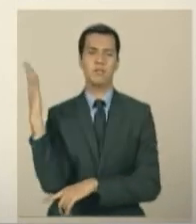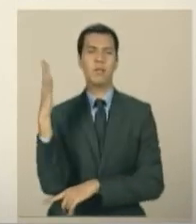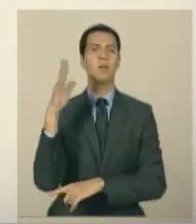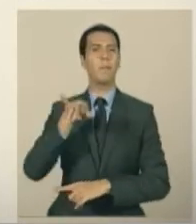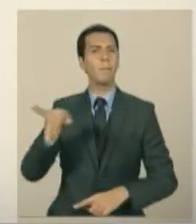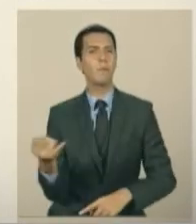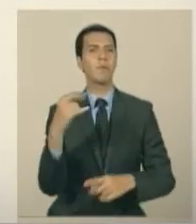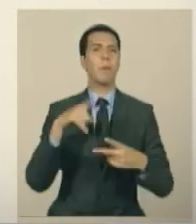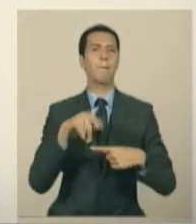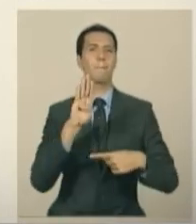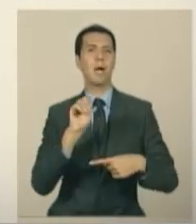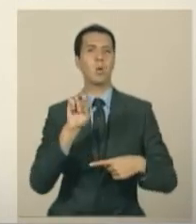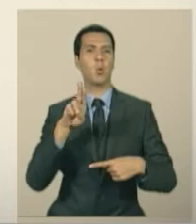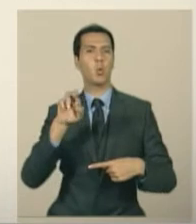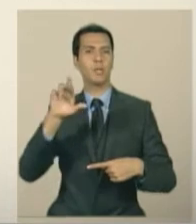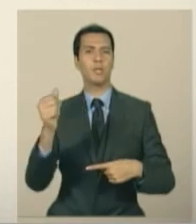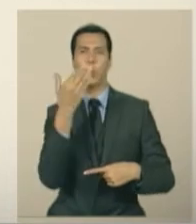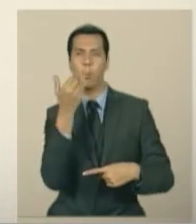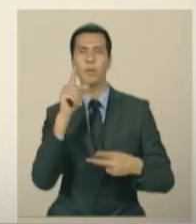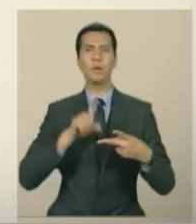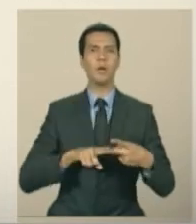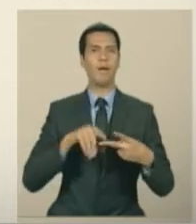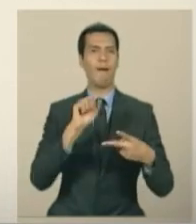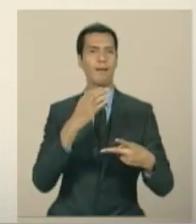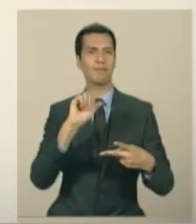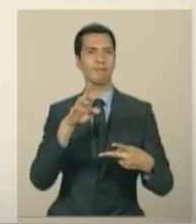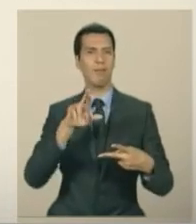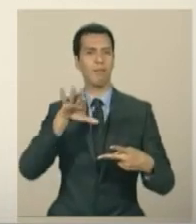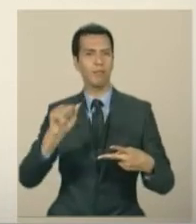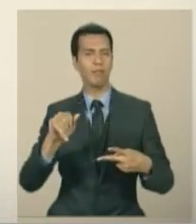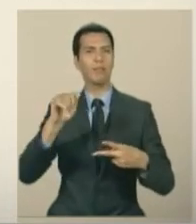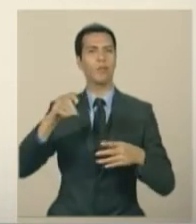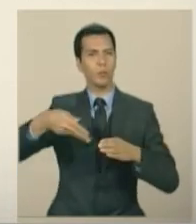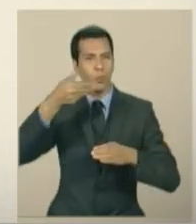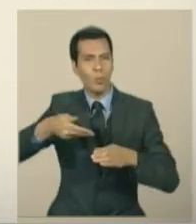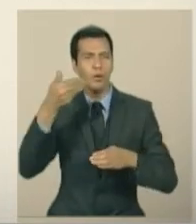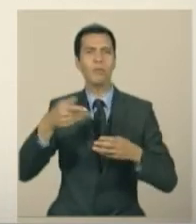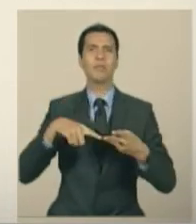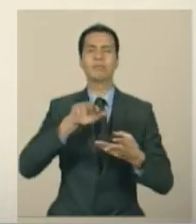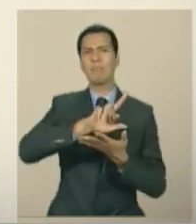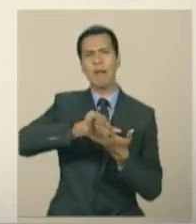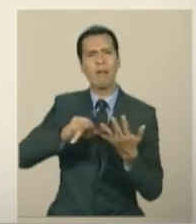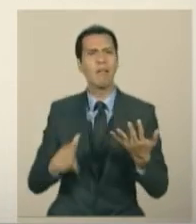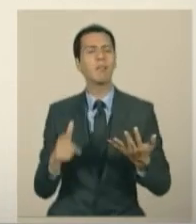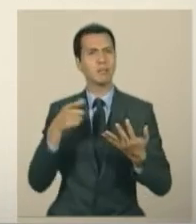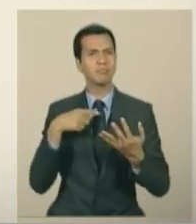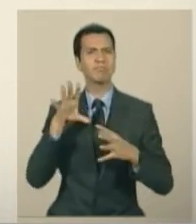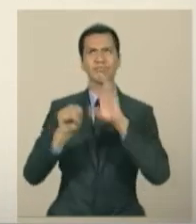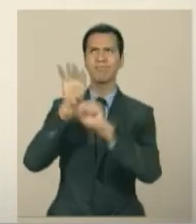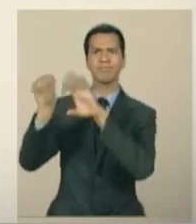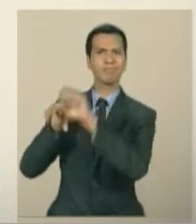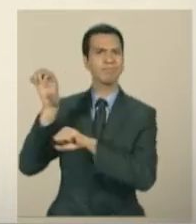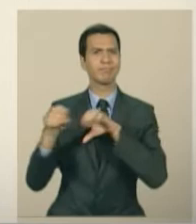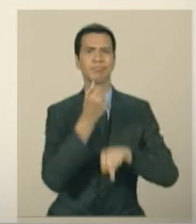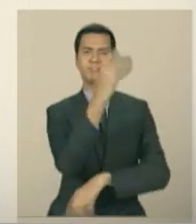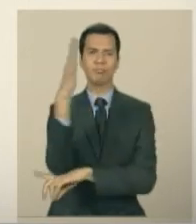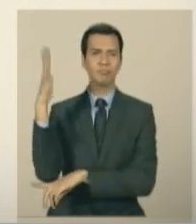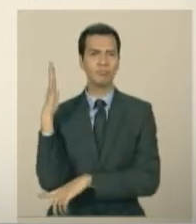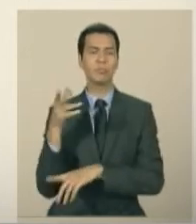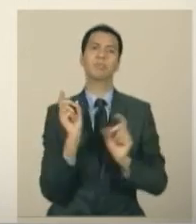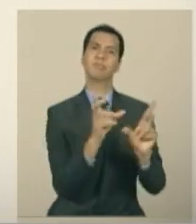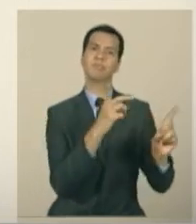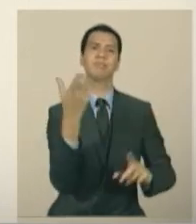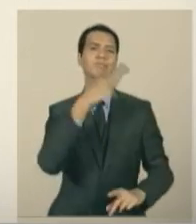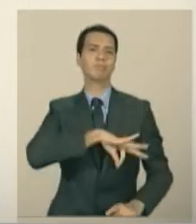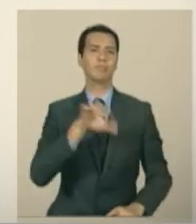também da Pesca artesanal essas famílias extrativistas vivem numa integração muito grande com a floresta e